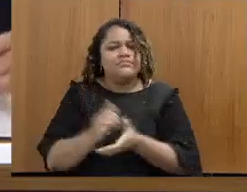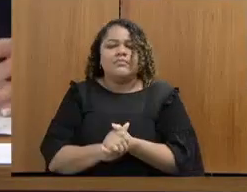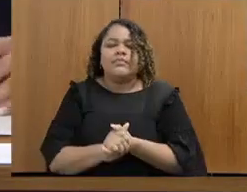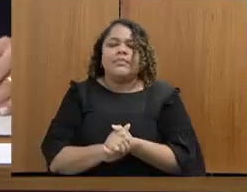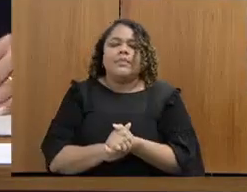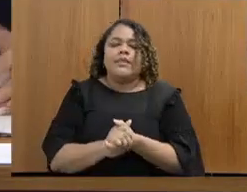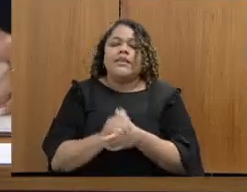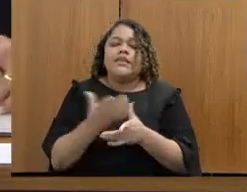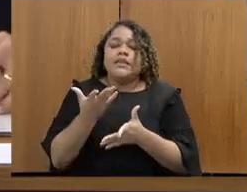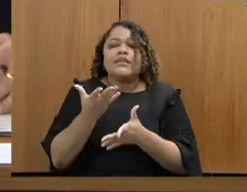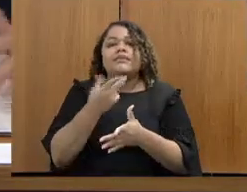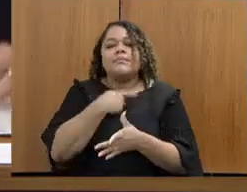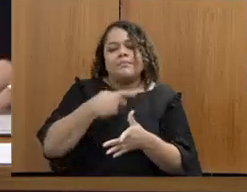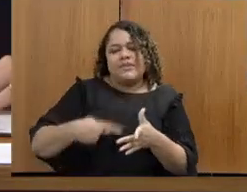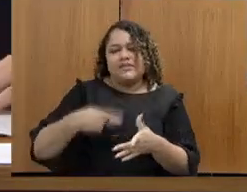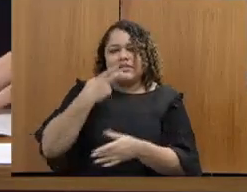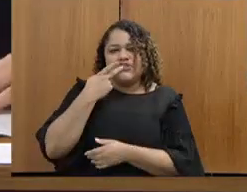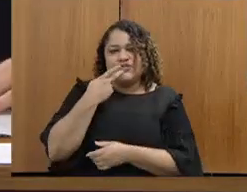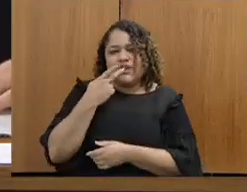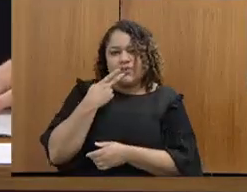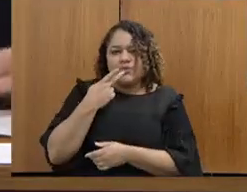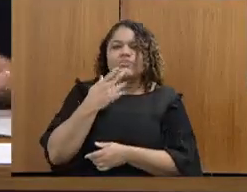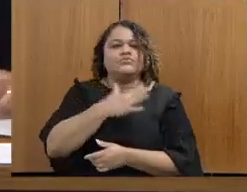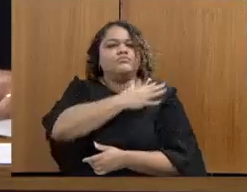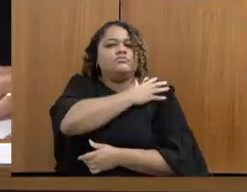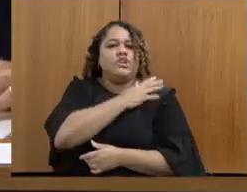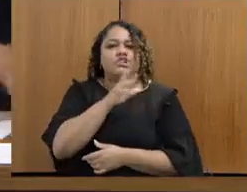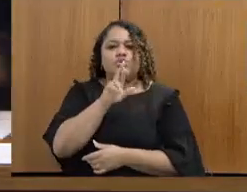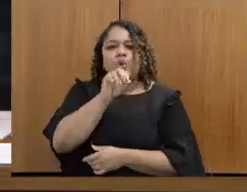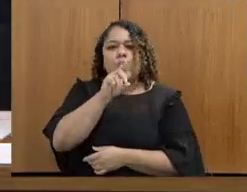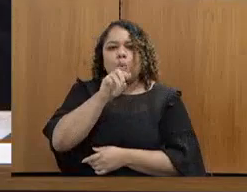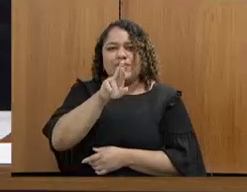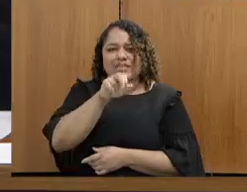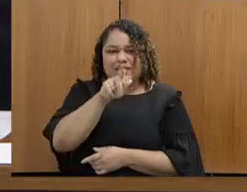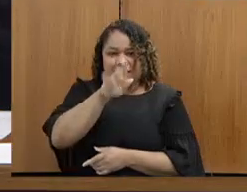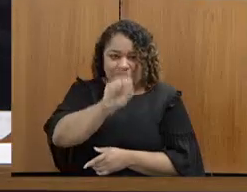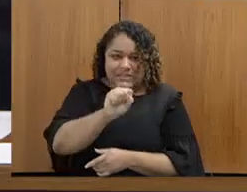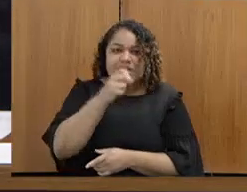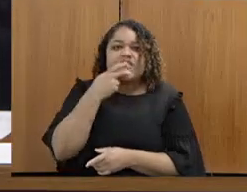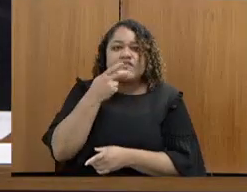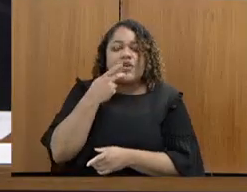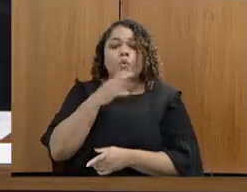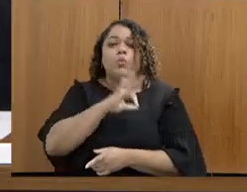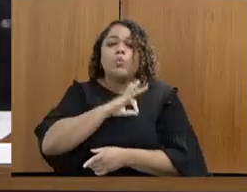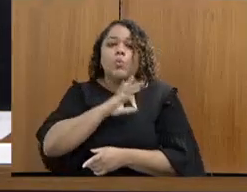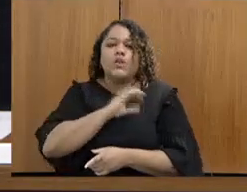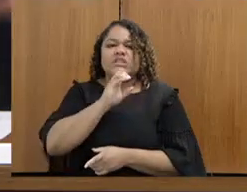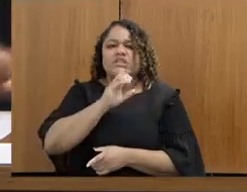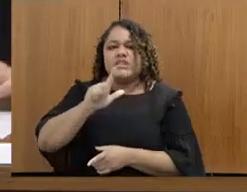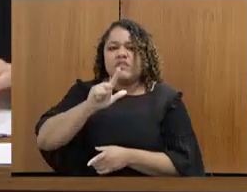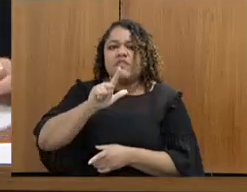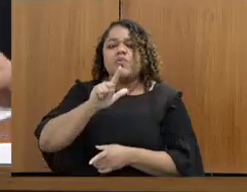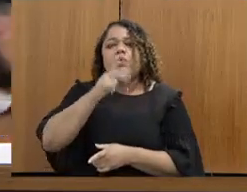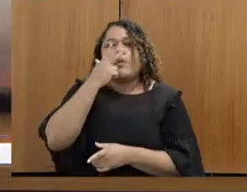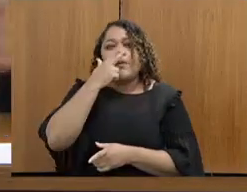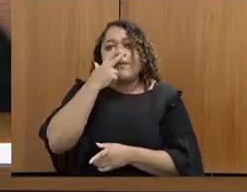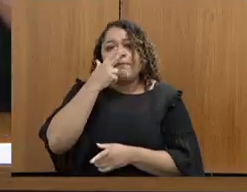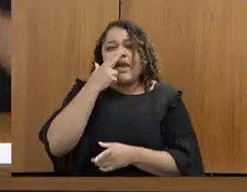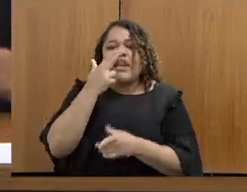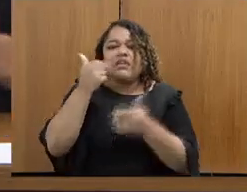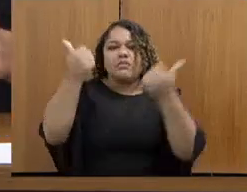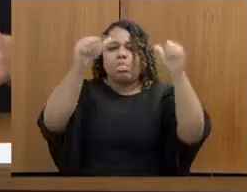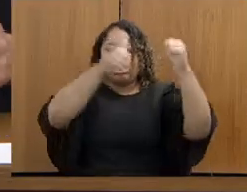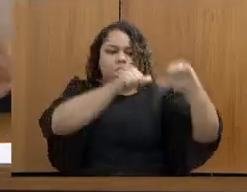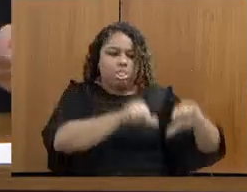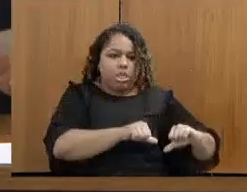presidente da Comissão sargento Rodrigues que diz que a polícia civil está enfrangados a gente tem que muito além ela não está não